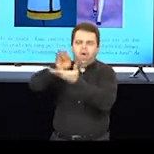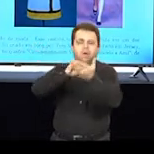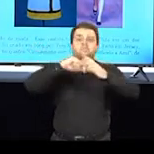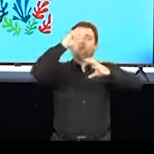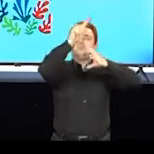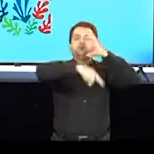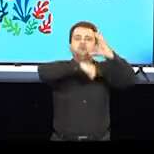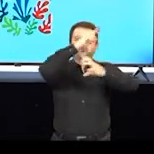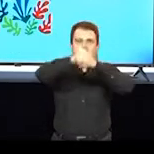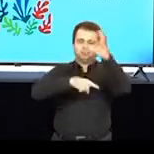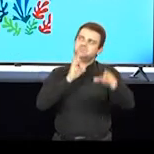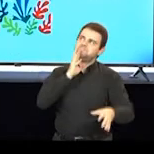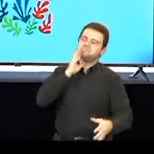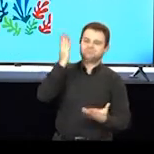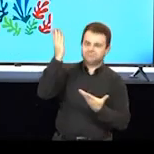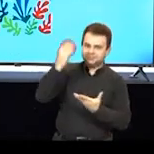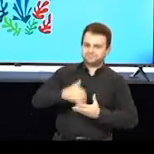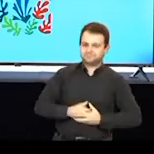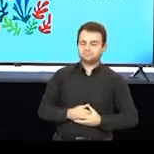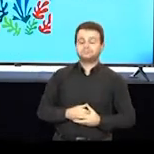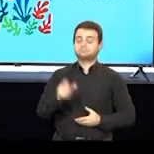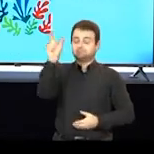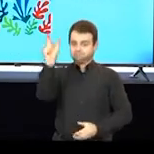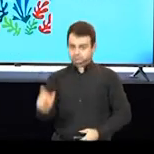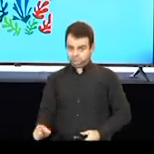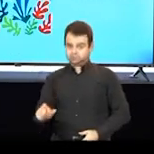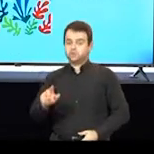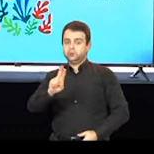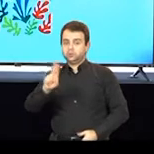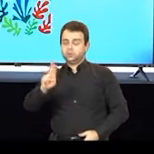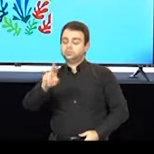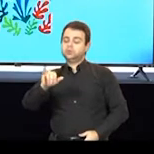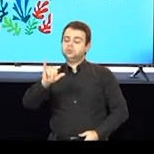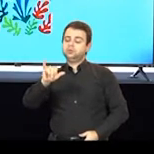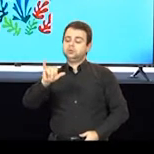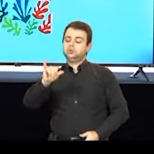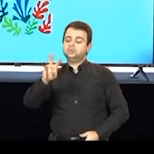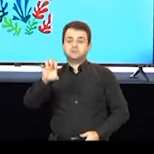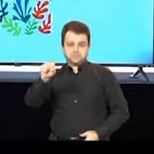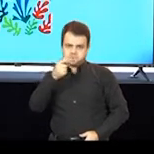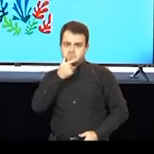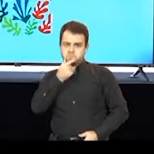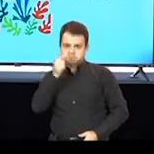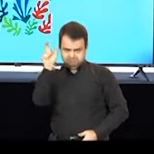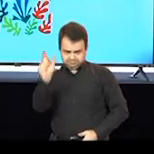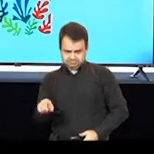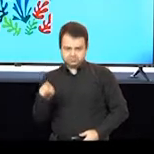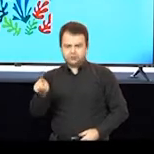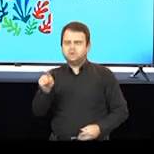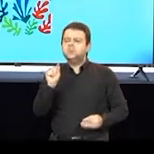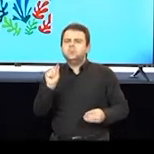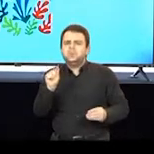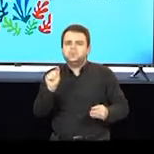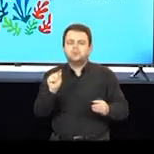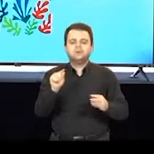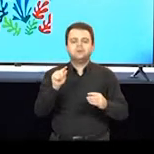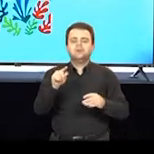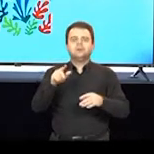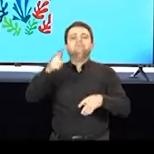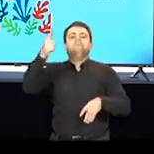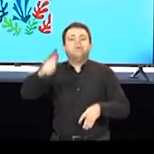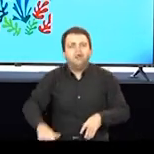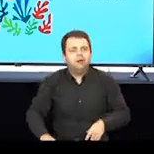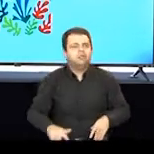inteiro. Yves Saint Laurent também vai fazer essa intertextualidade, essa apropriação